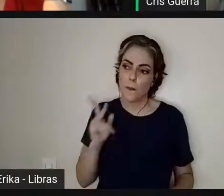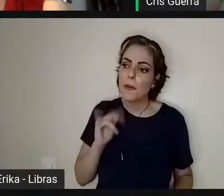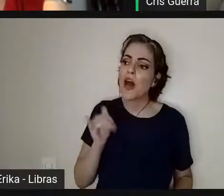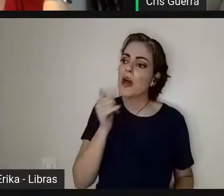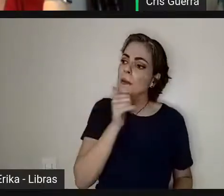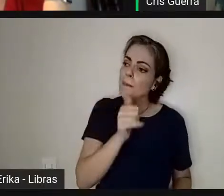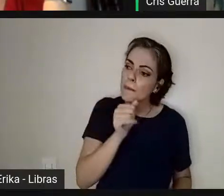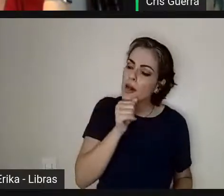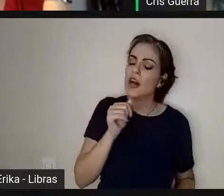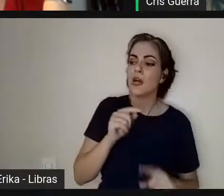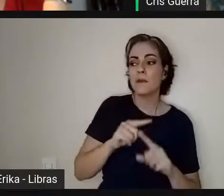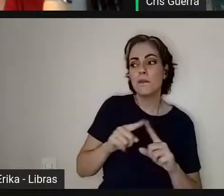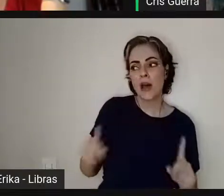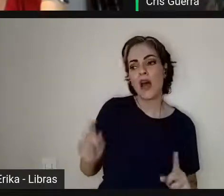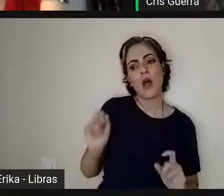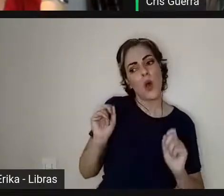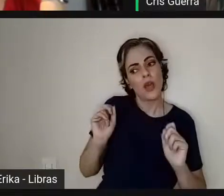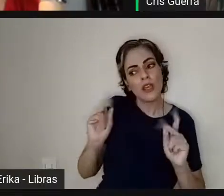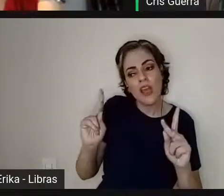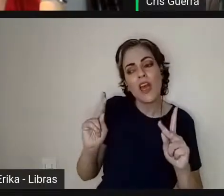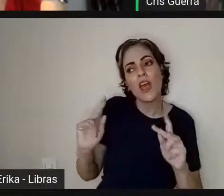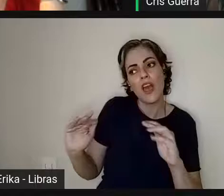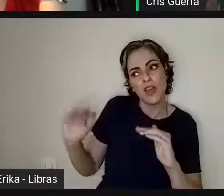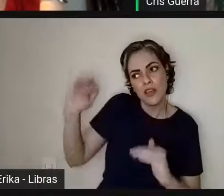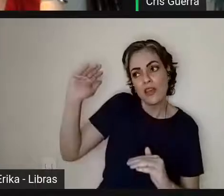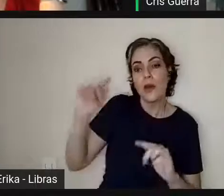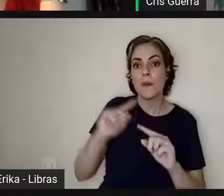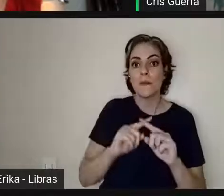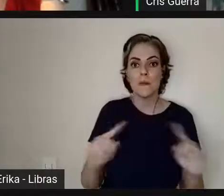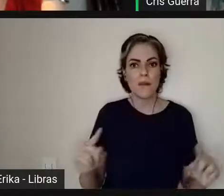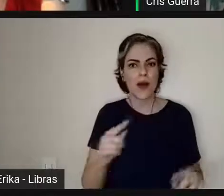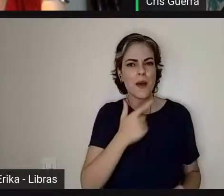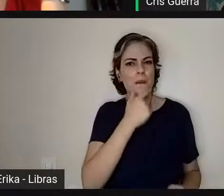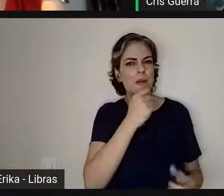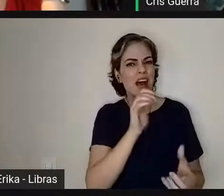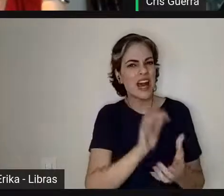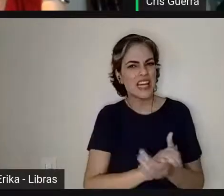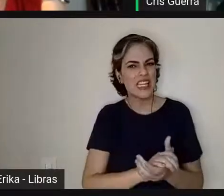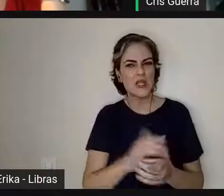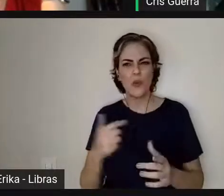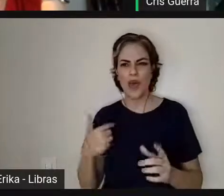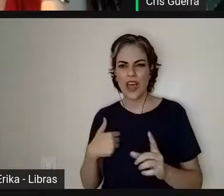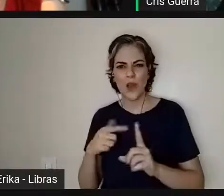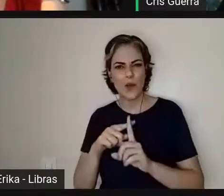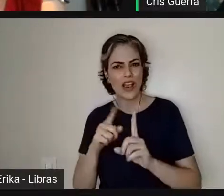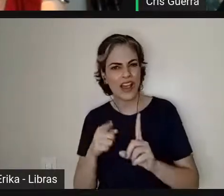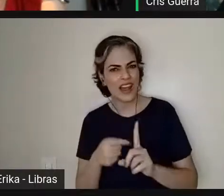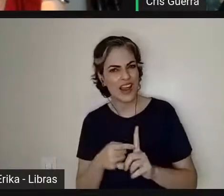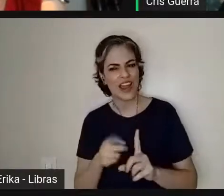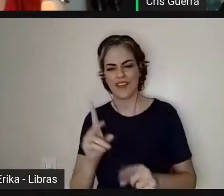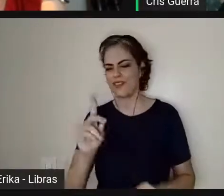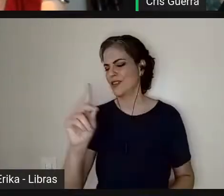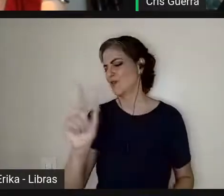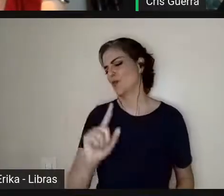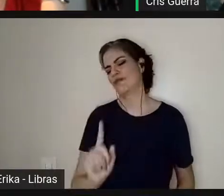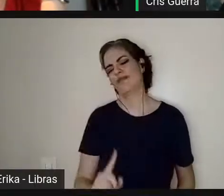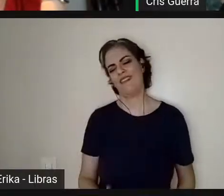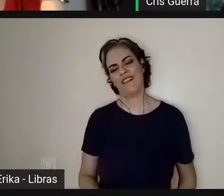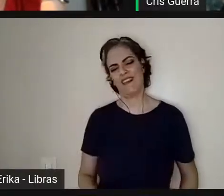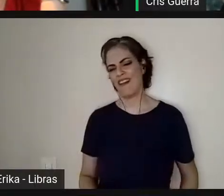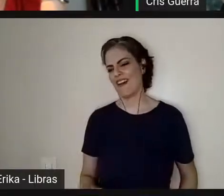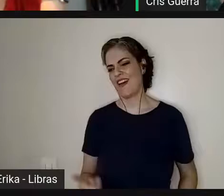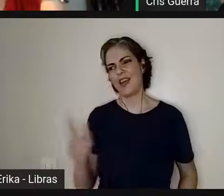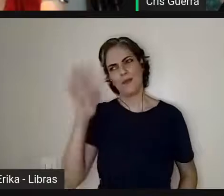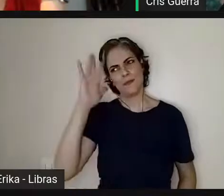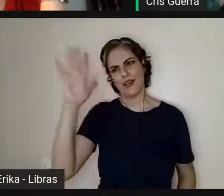pouco no script, né? Mas perder o marido grávida não está. Então, acho que, de uma certa